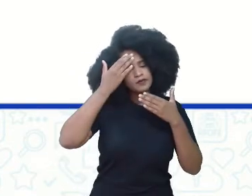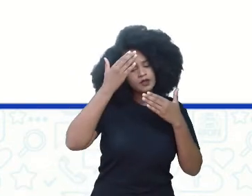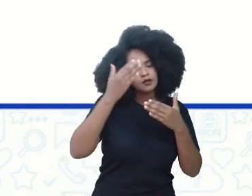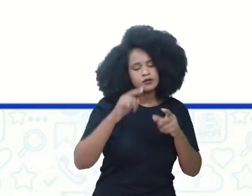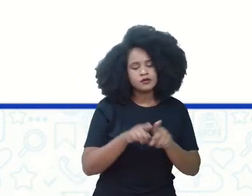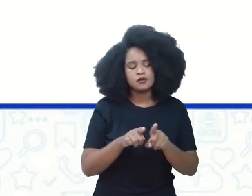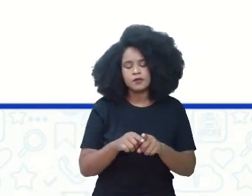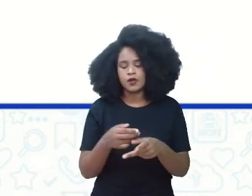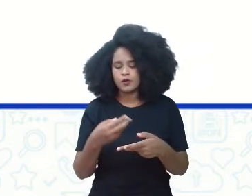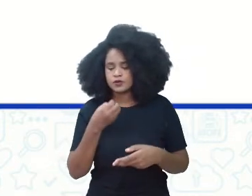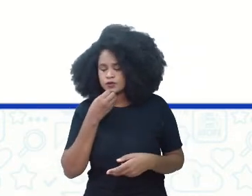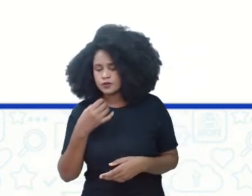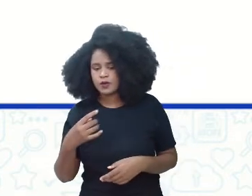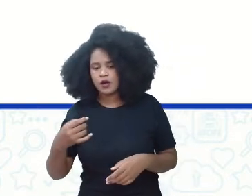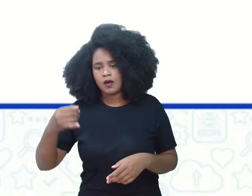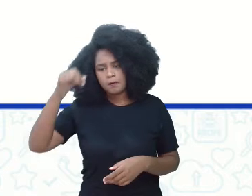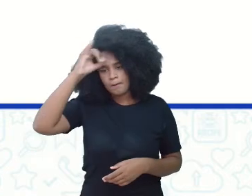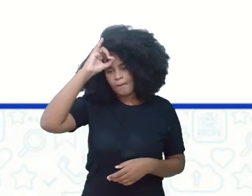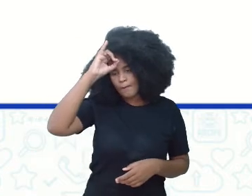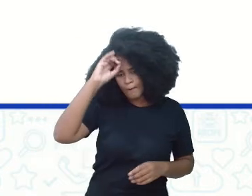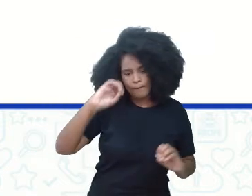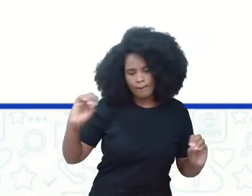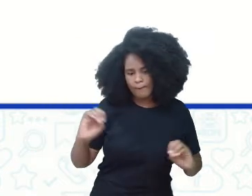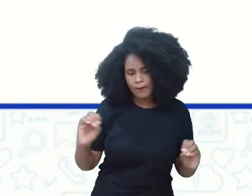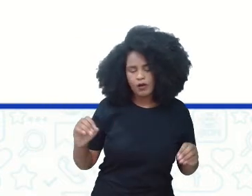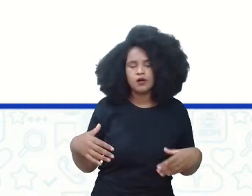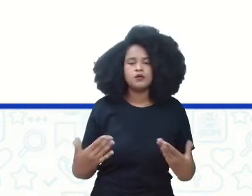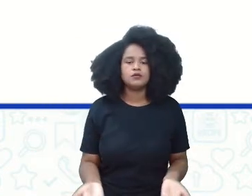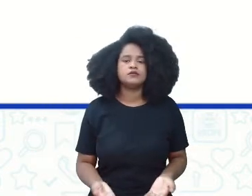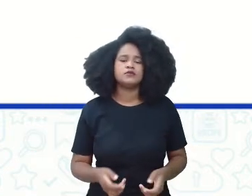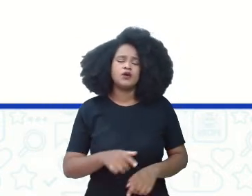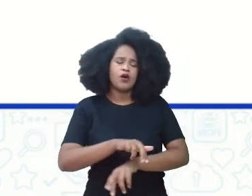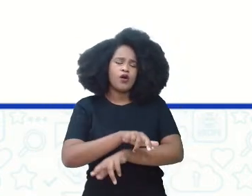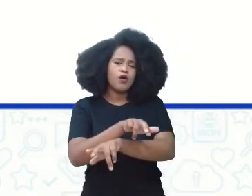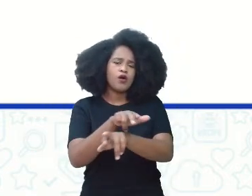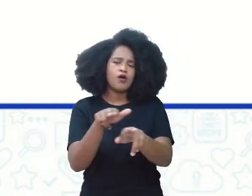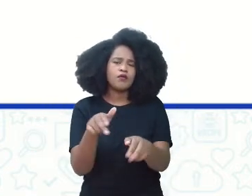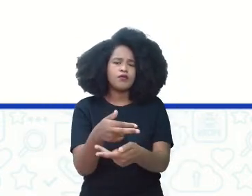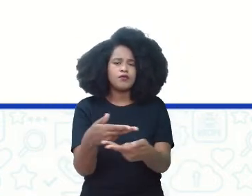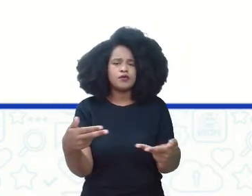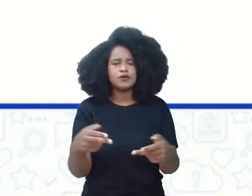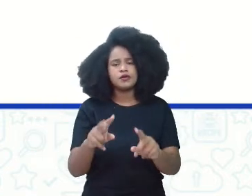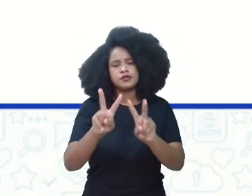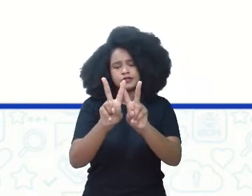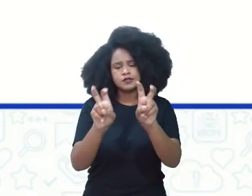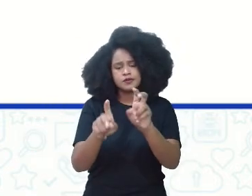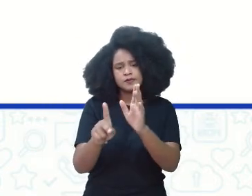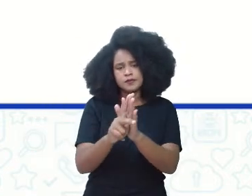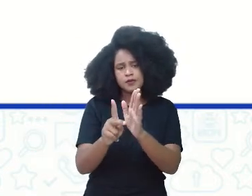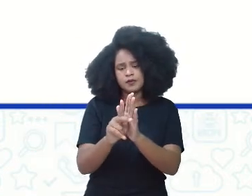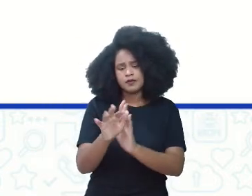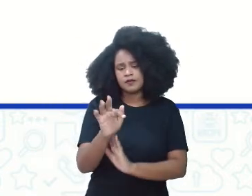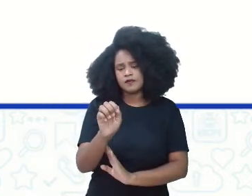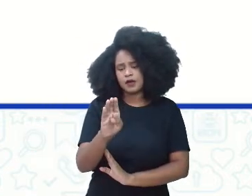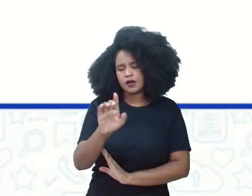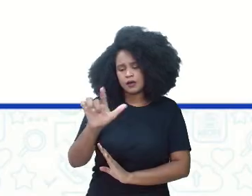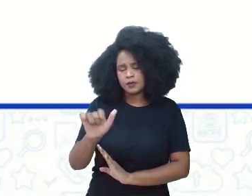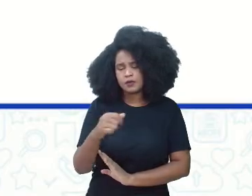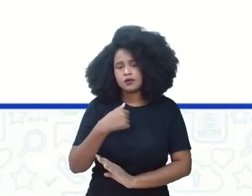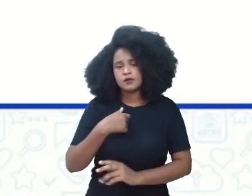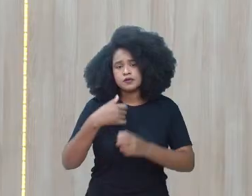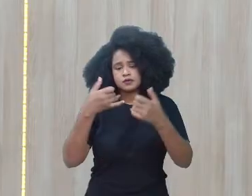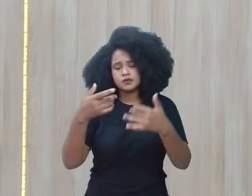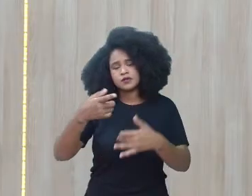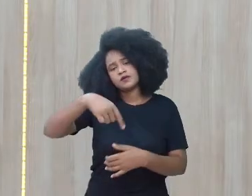o não ser tolo e etc. Esses são alguns temas das fábulas. Como falei para